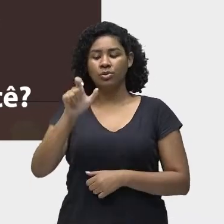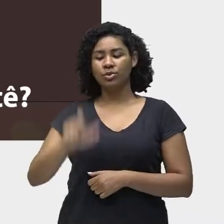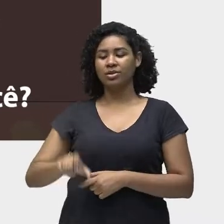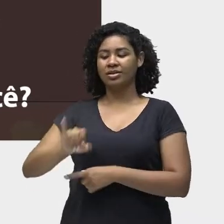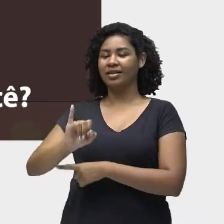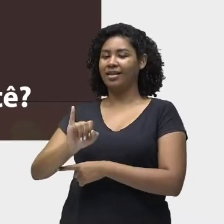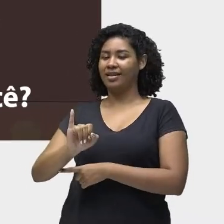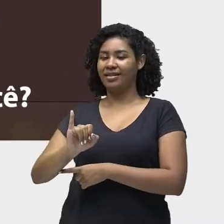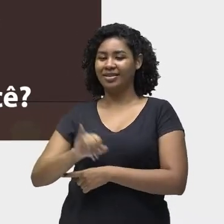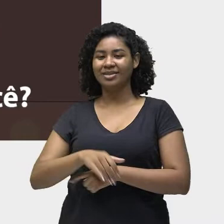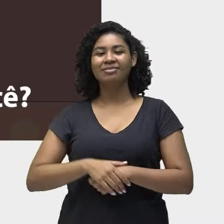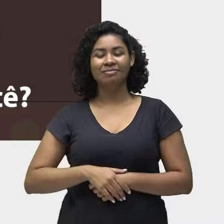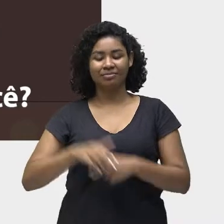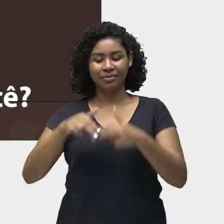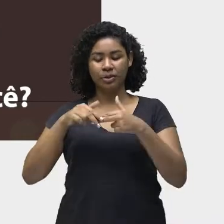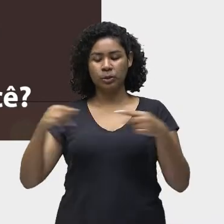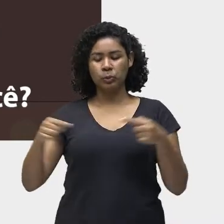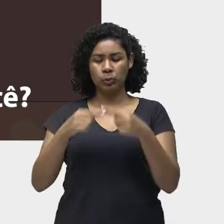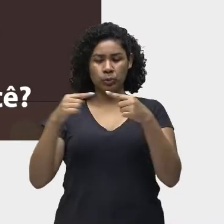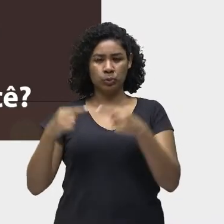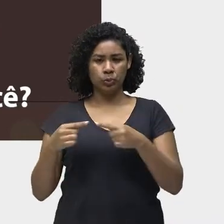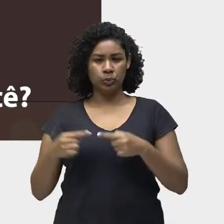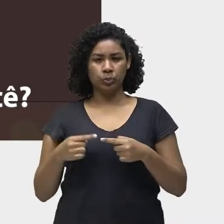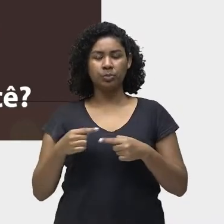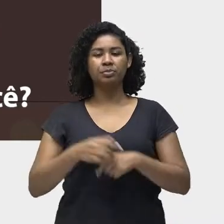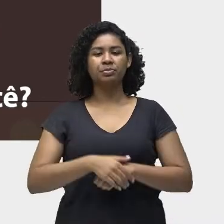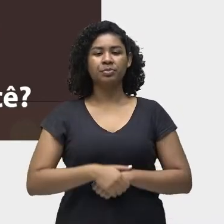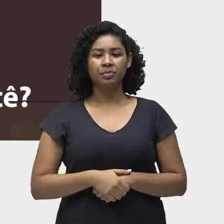I. Então, com os pronomes I, he,